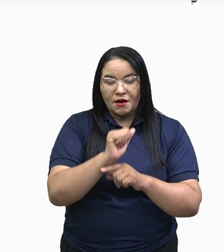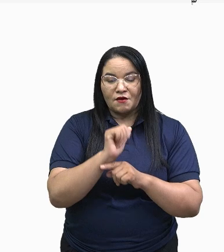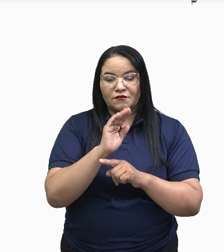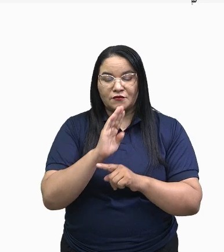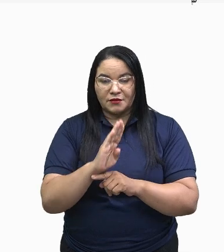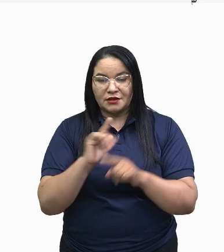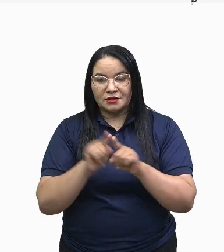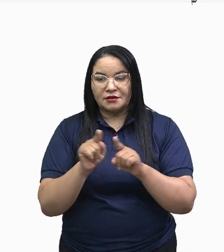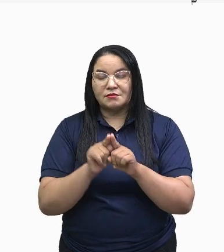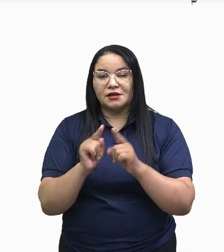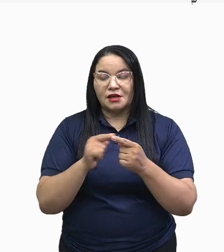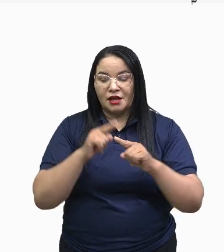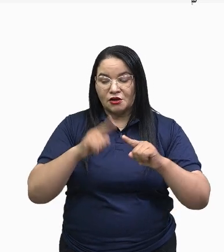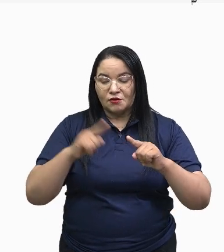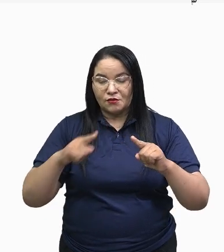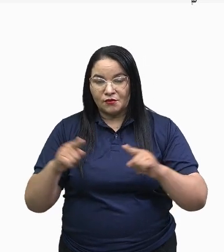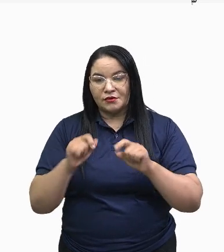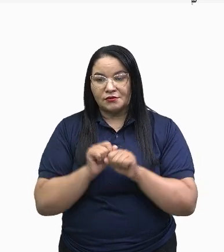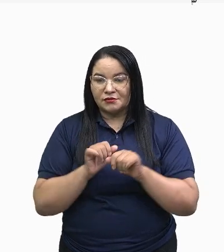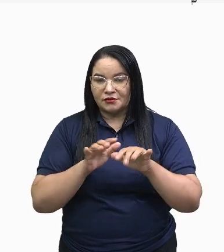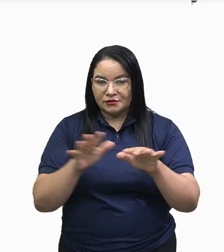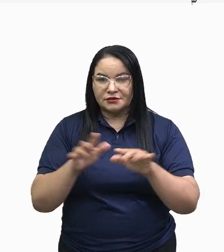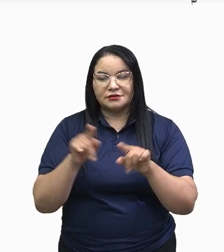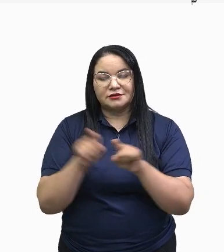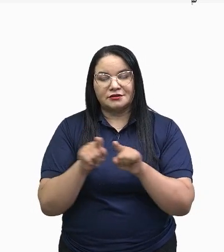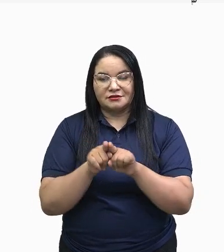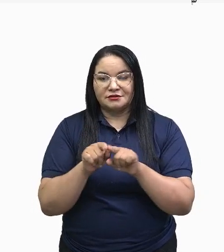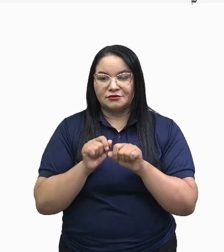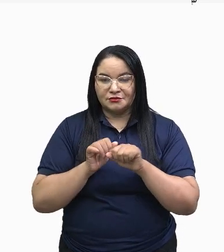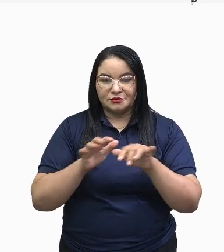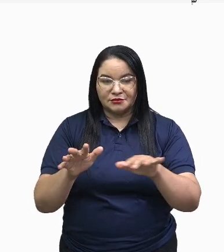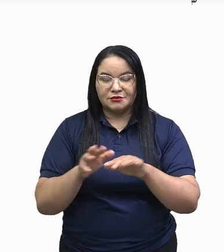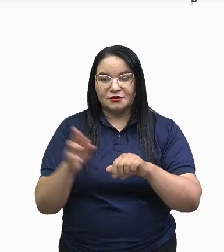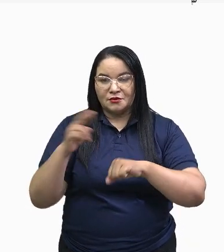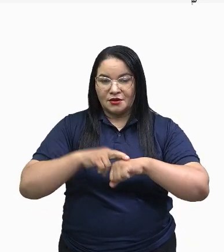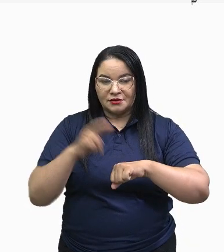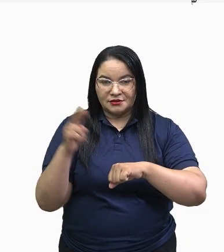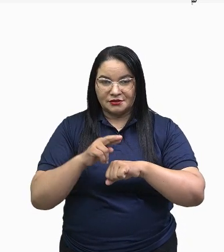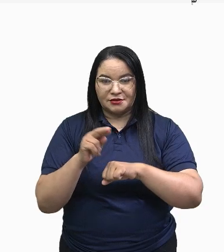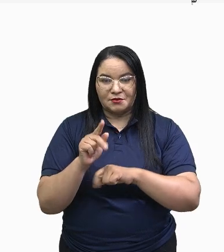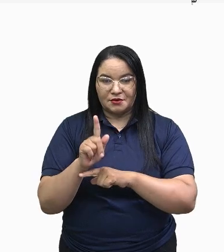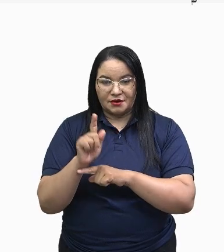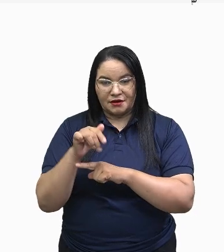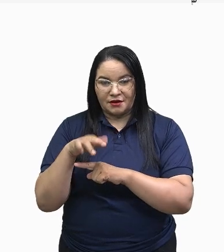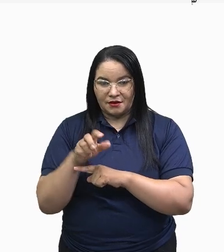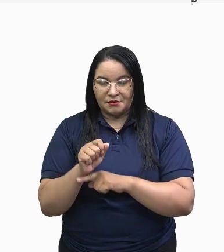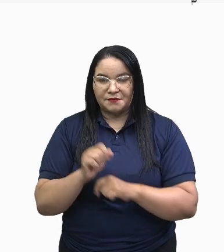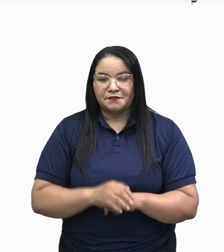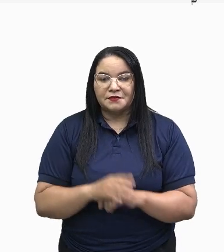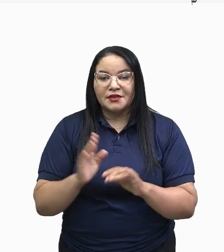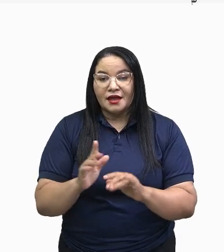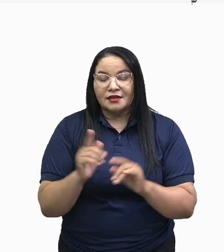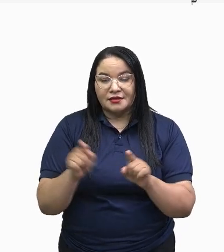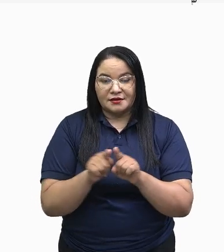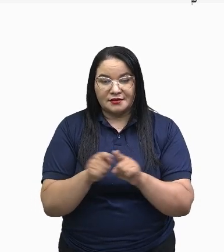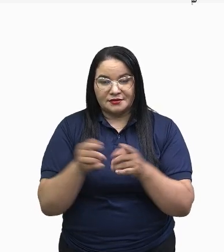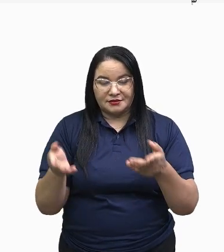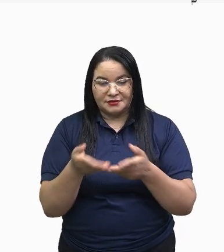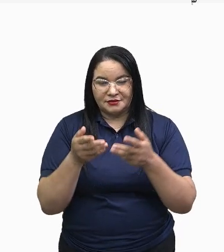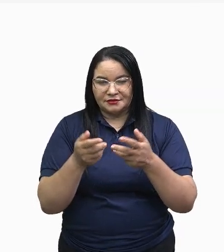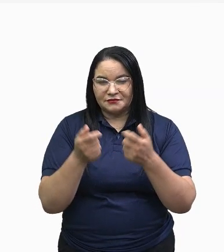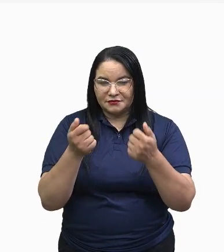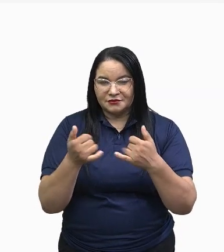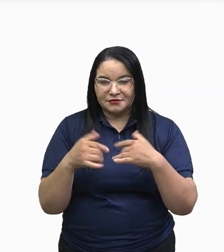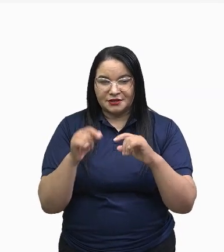núcleo atômico adquira estabilidade, ocorre também a emissão de radiação gama, tá? Bom, aí a gente vai falar agora rapidinho